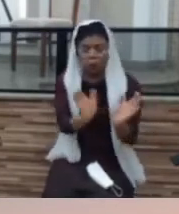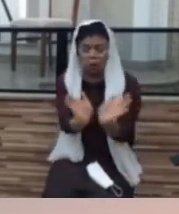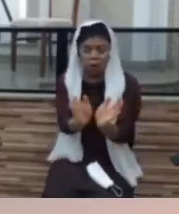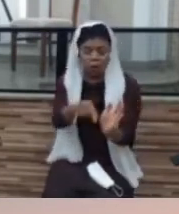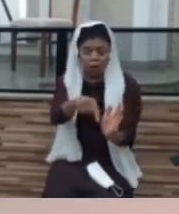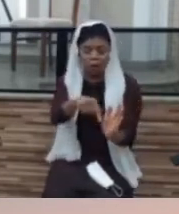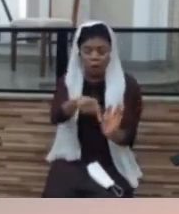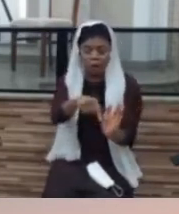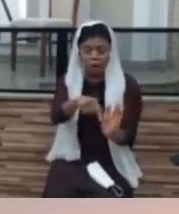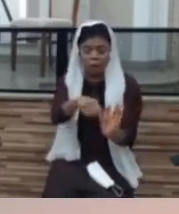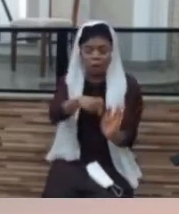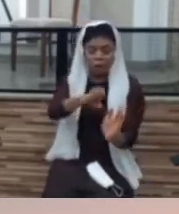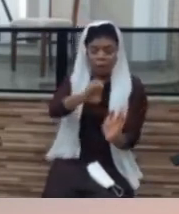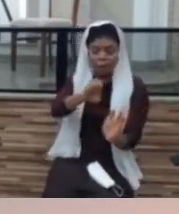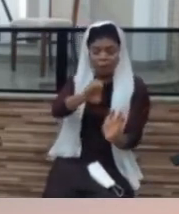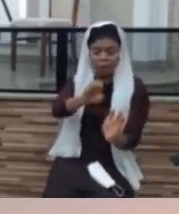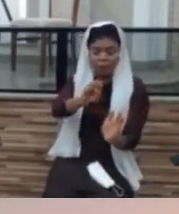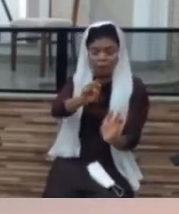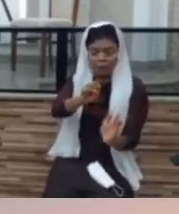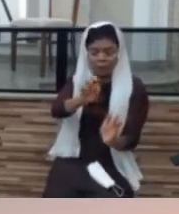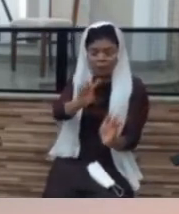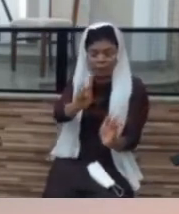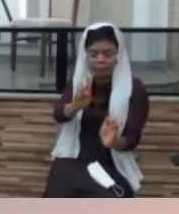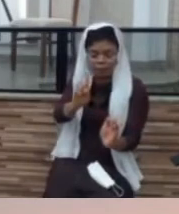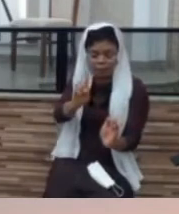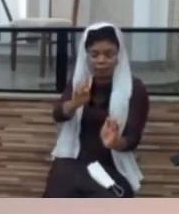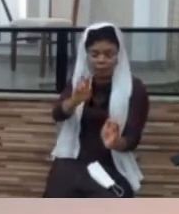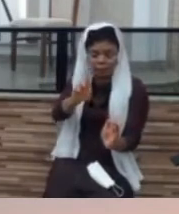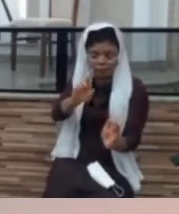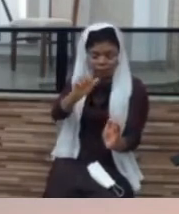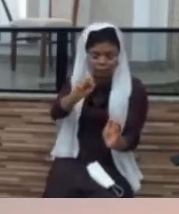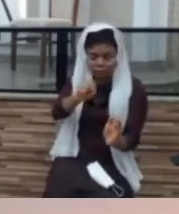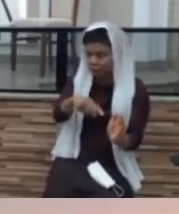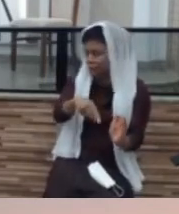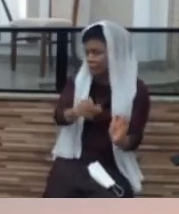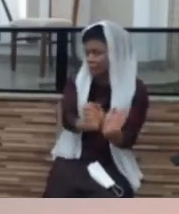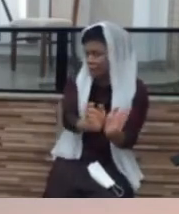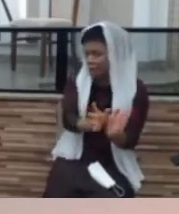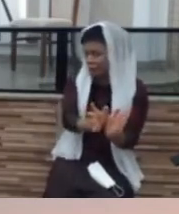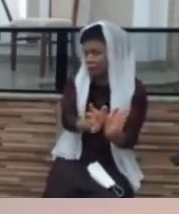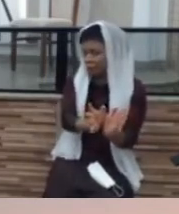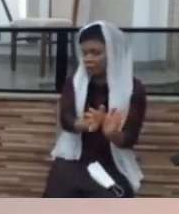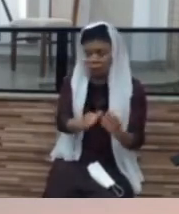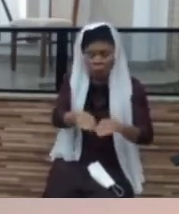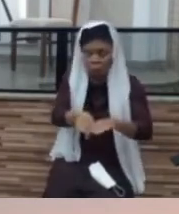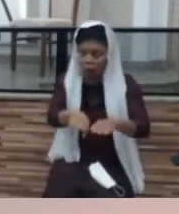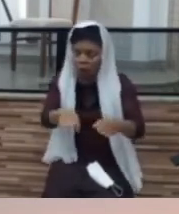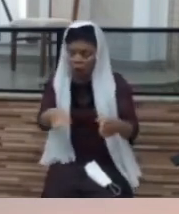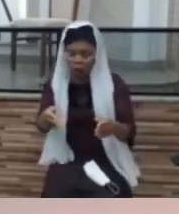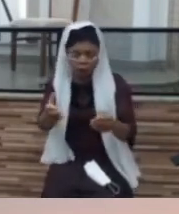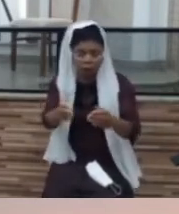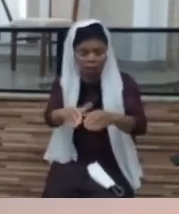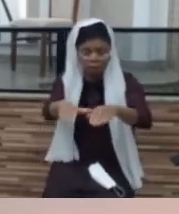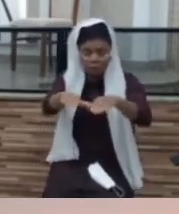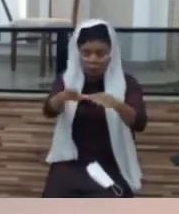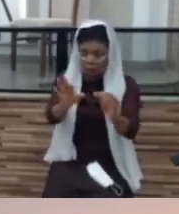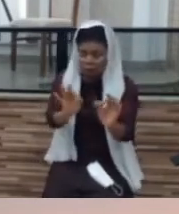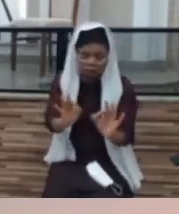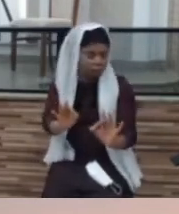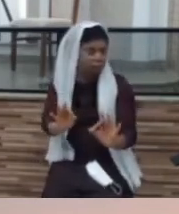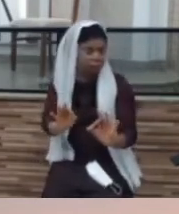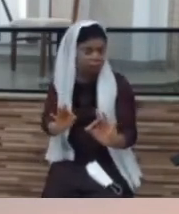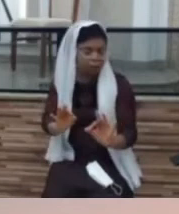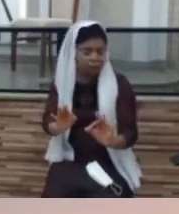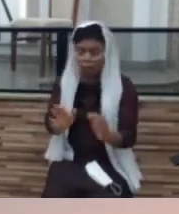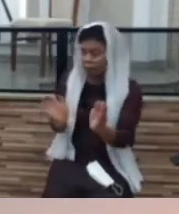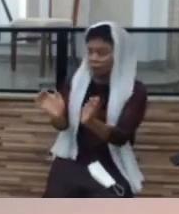escriba. Restauraram o altar, irmão, começaram a cuidar das coisas de Deus. E depois, por último,